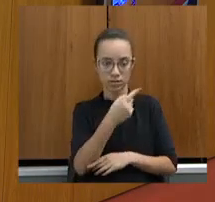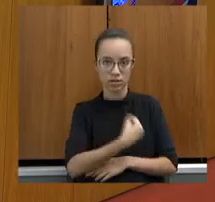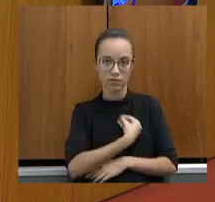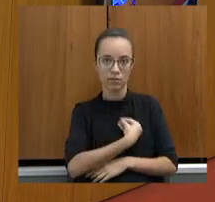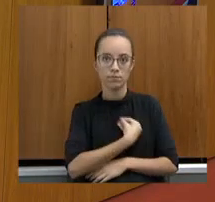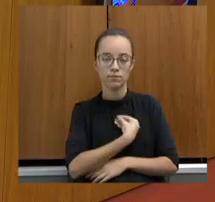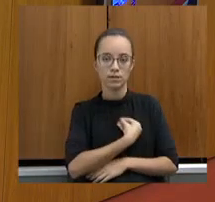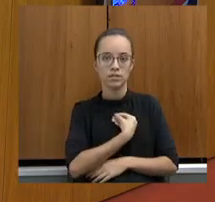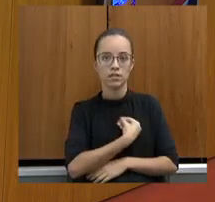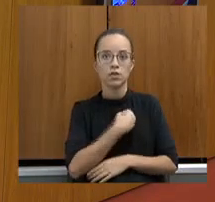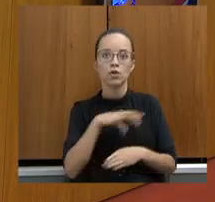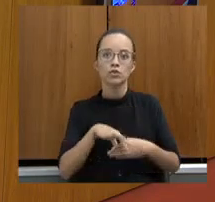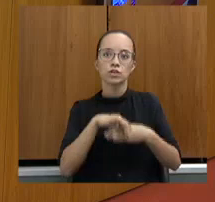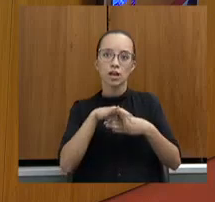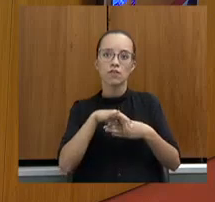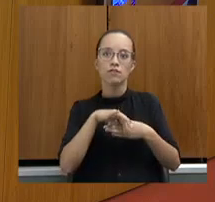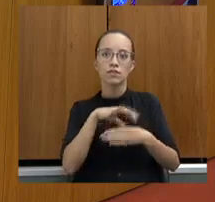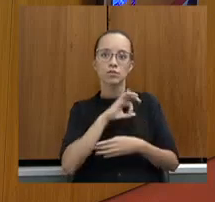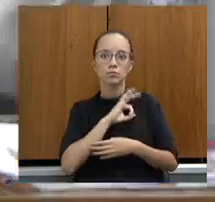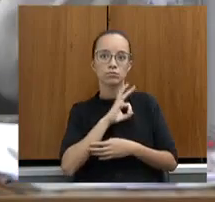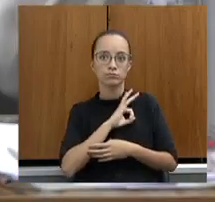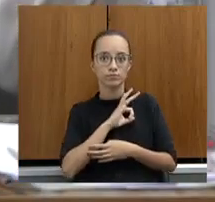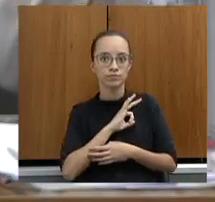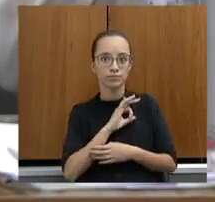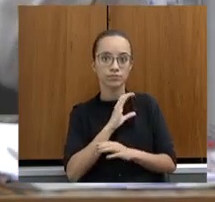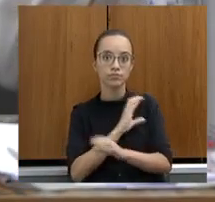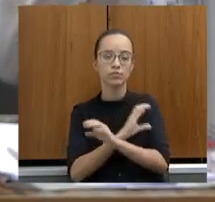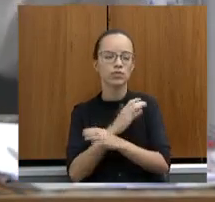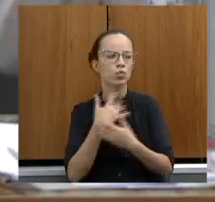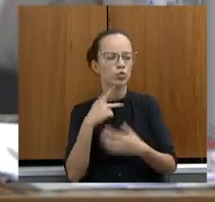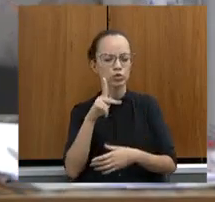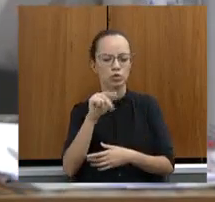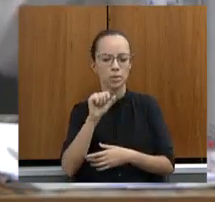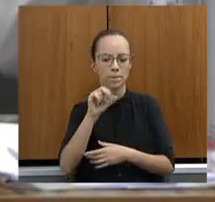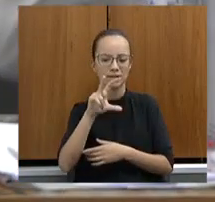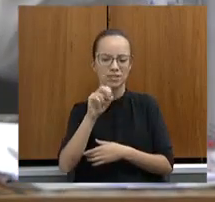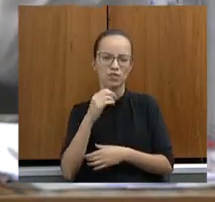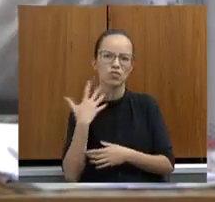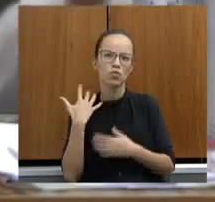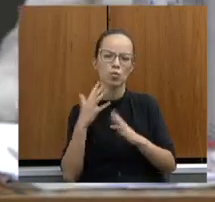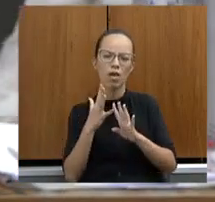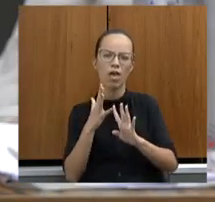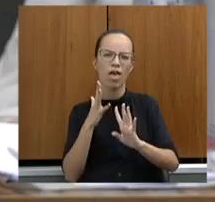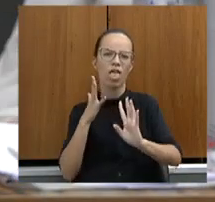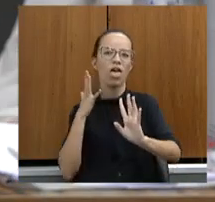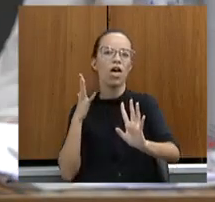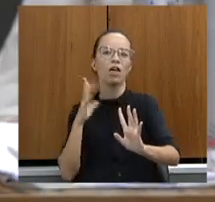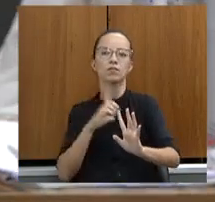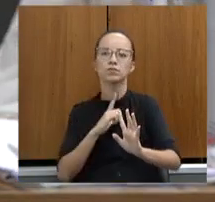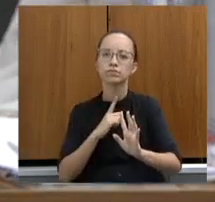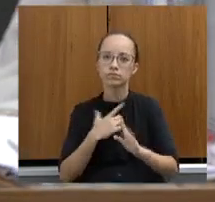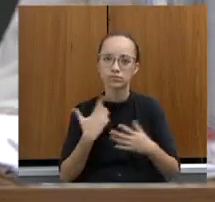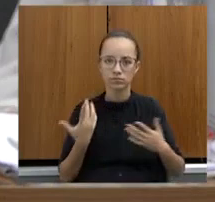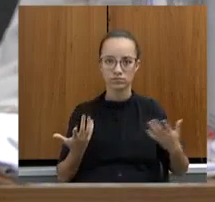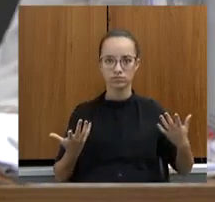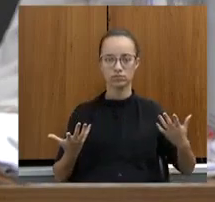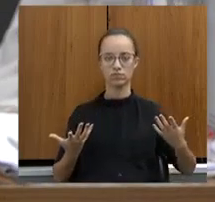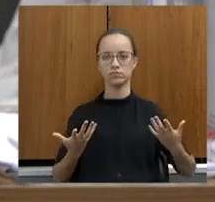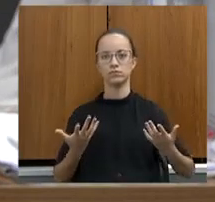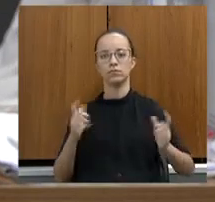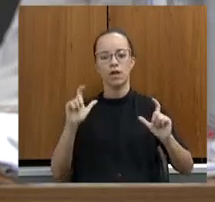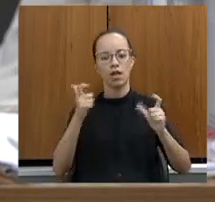junto com o chefe da Polícia Civil tinha um passivo enorme enorme agora espaço diminuiu muito então é